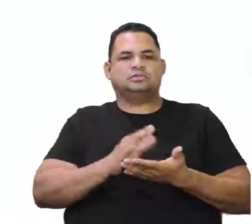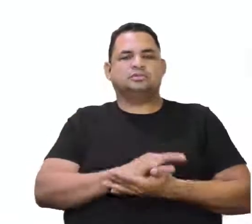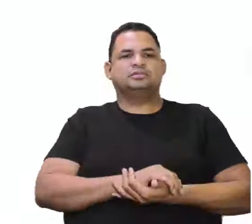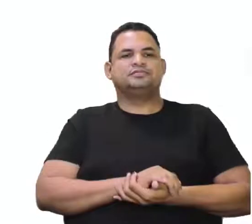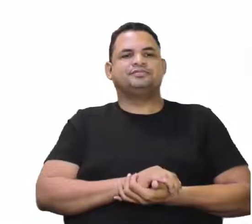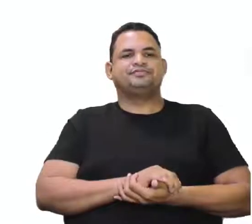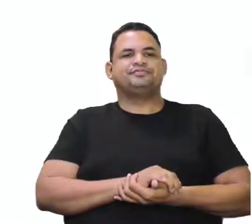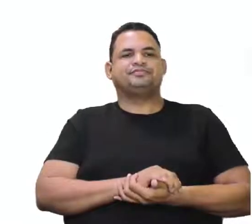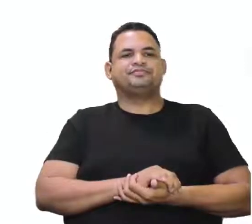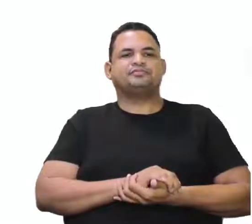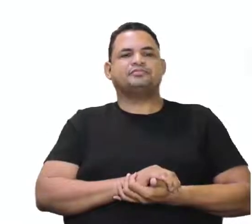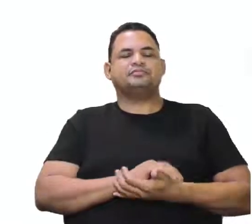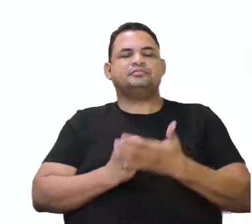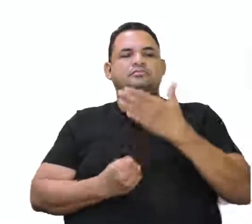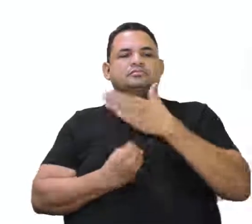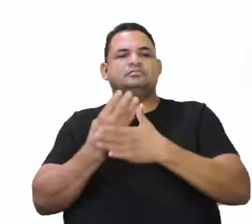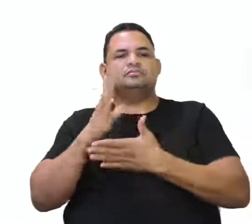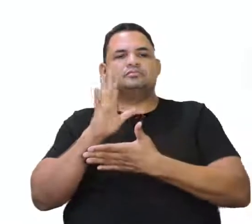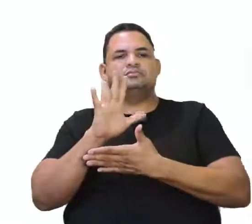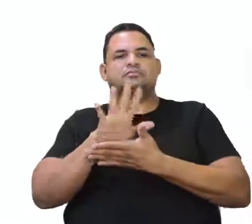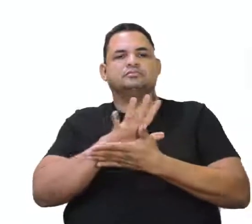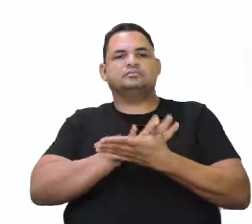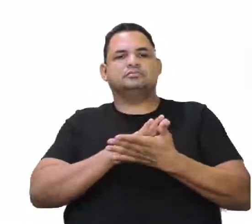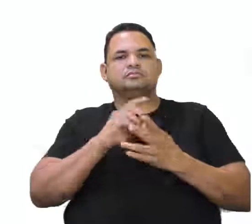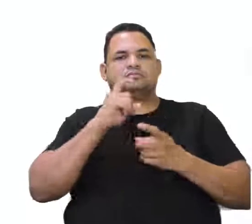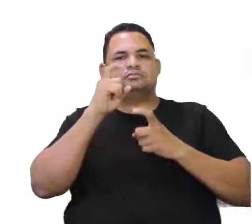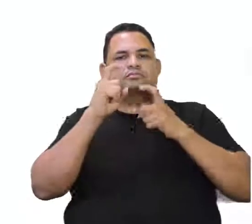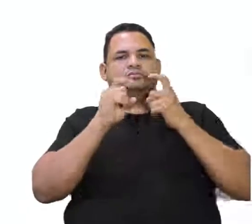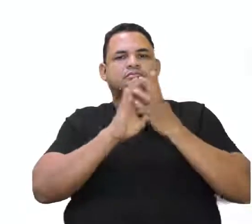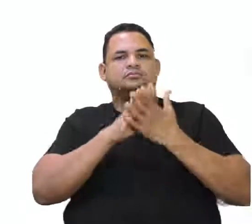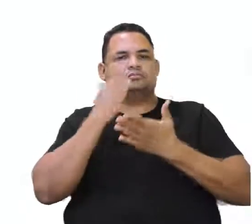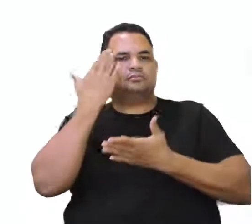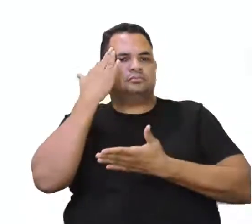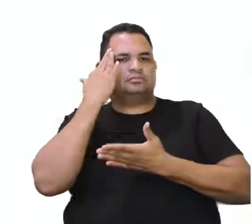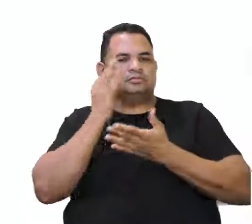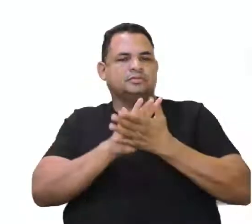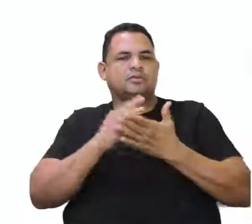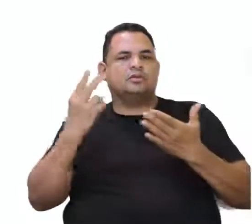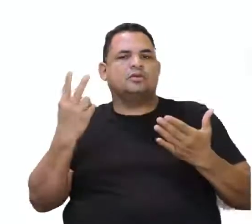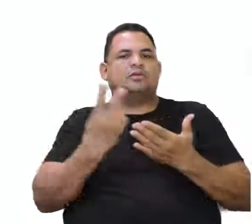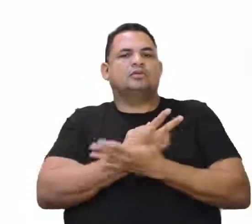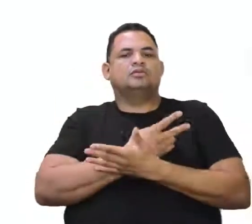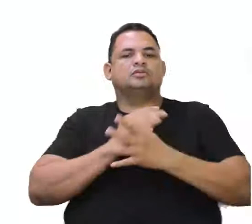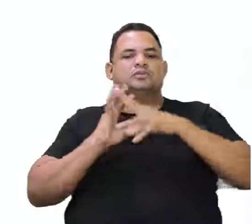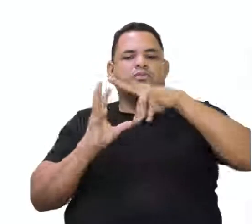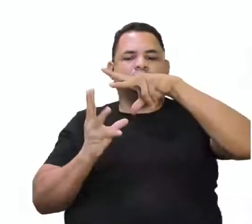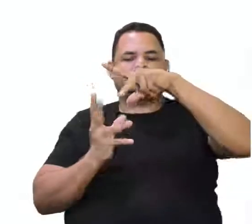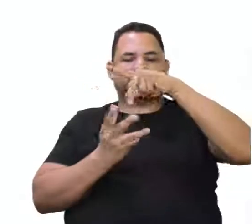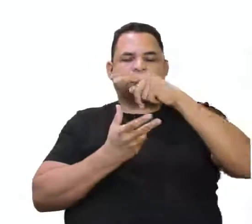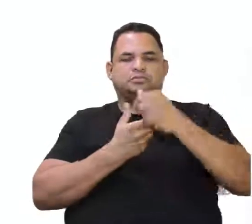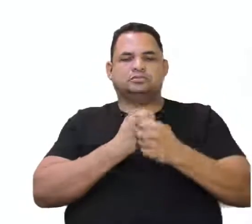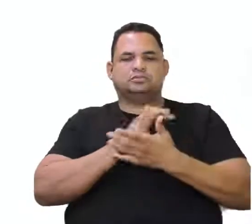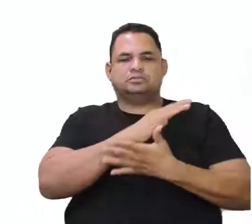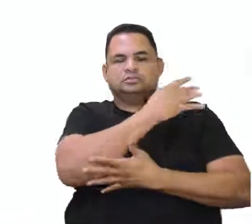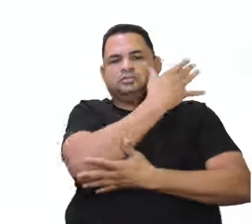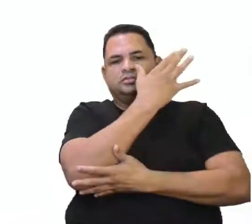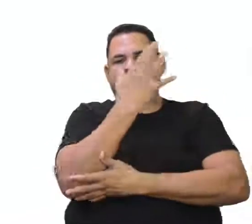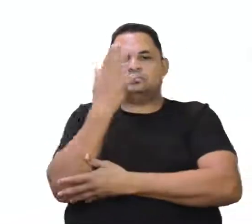meio. A ecologia preocupa-se com o entendimento do funcionamento de toda a